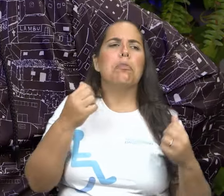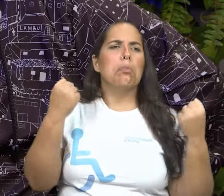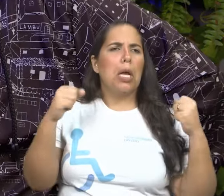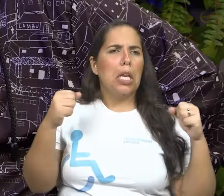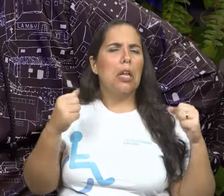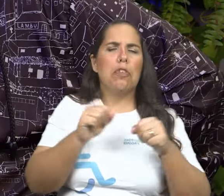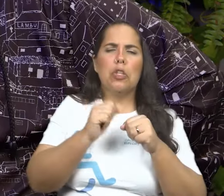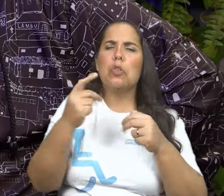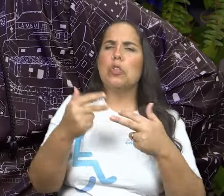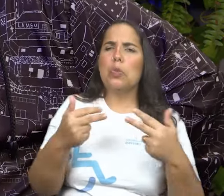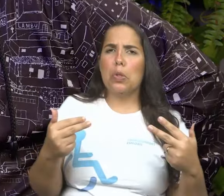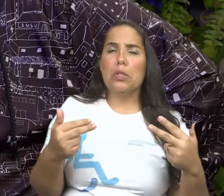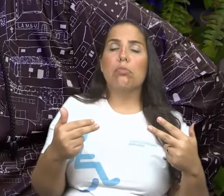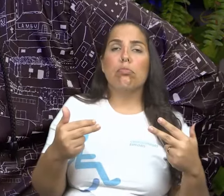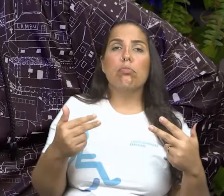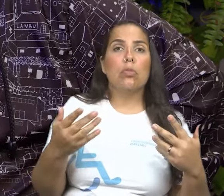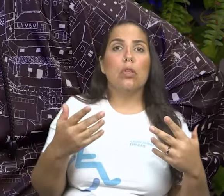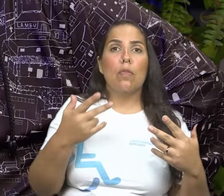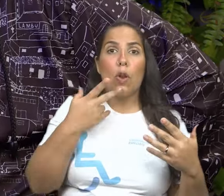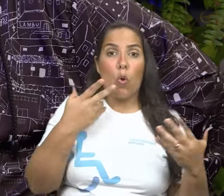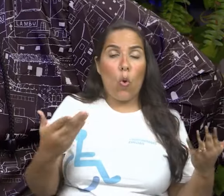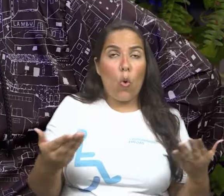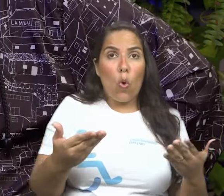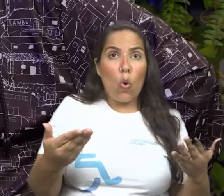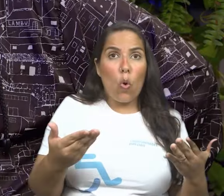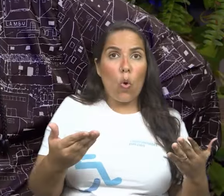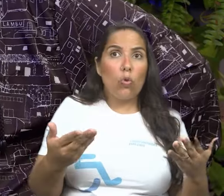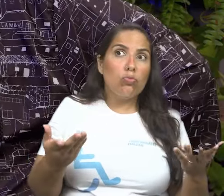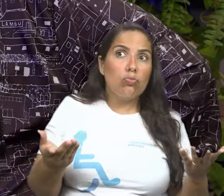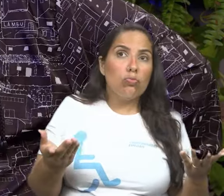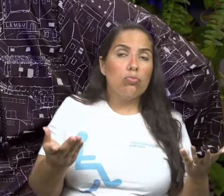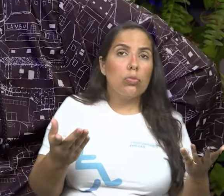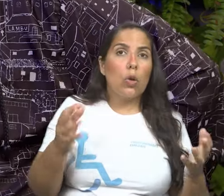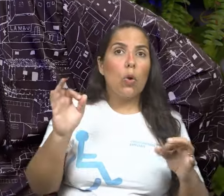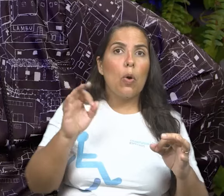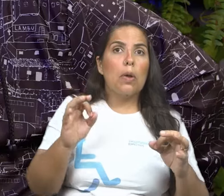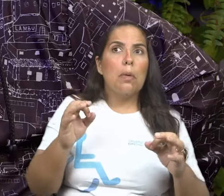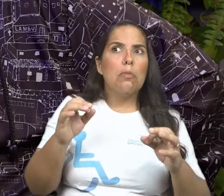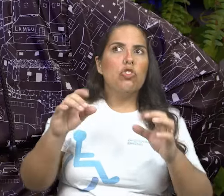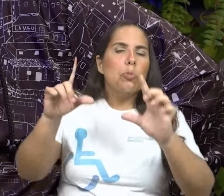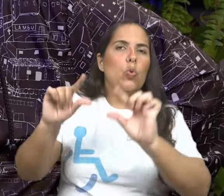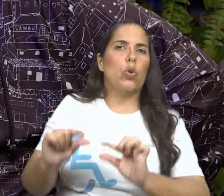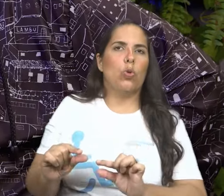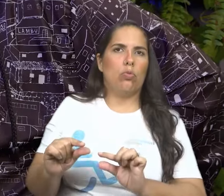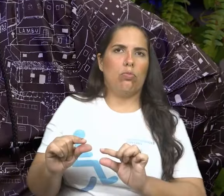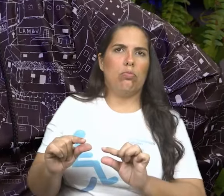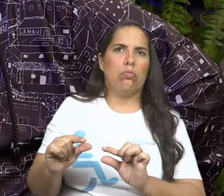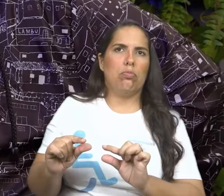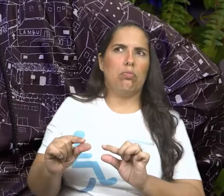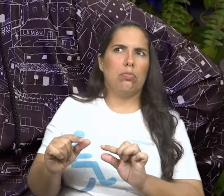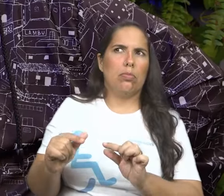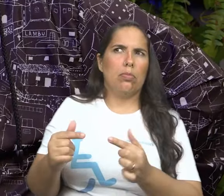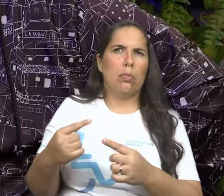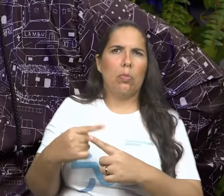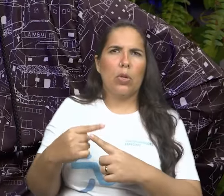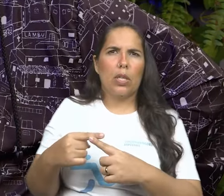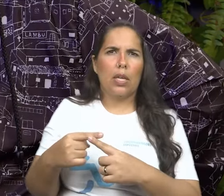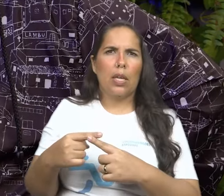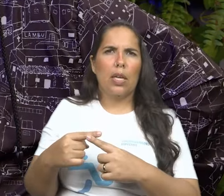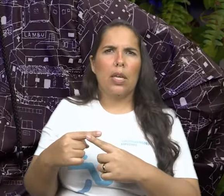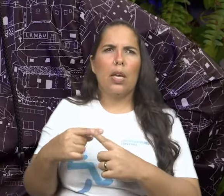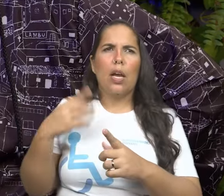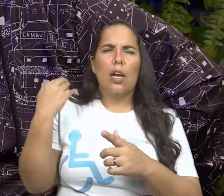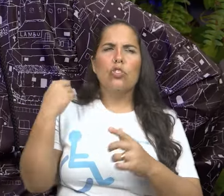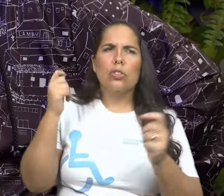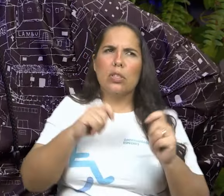as outras coisas e eu falo assim hoje meu volume minha demanda diminuiu por exemplo por que que quando minha demanda era maior eu